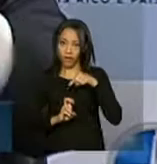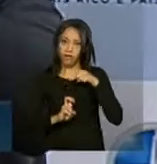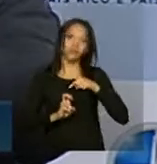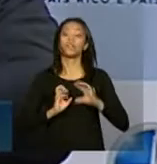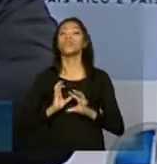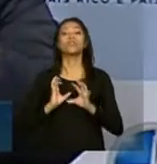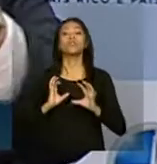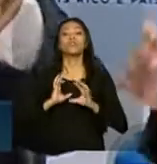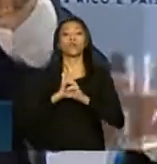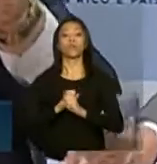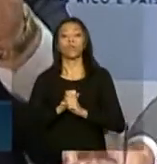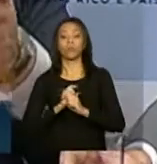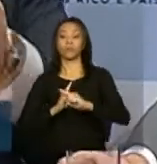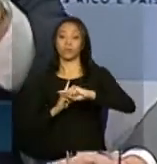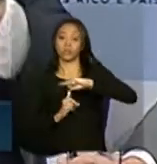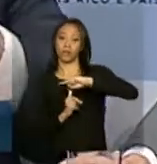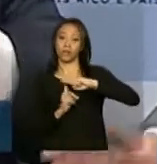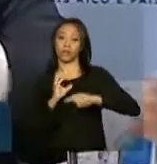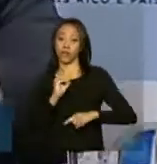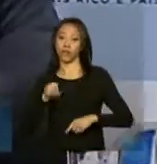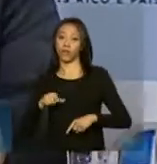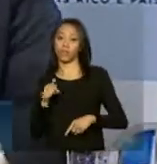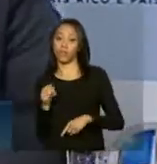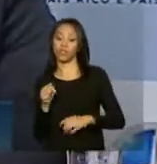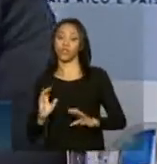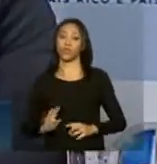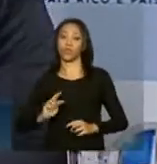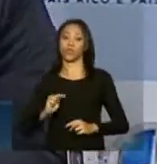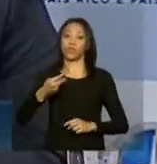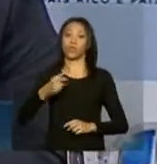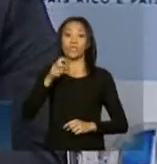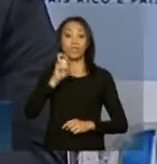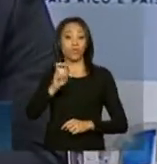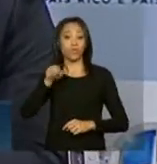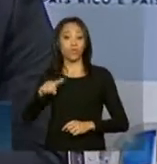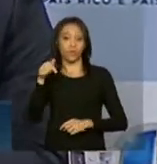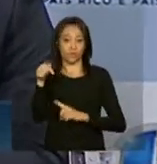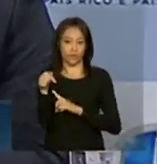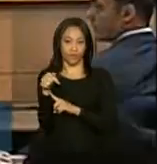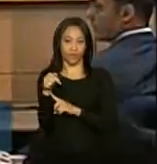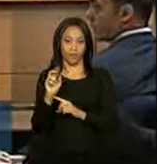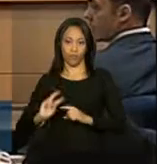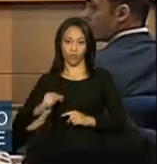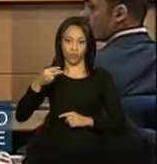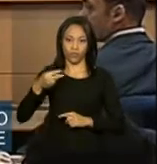soma 0,7 e o reajuste fica 5,7. E